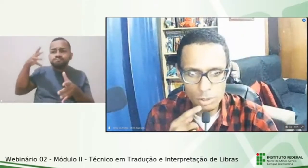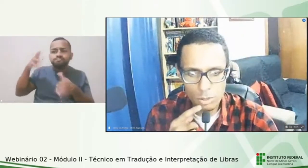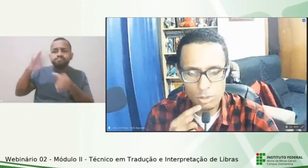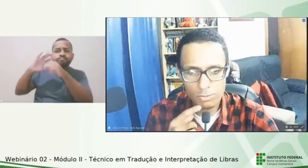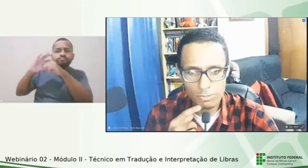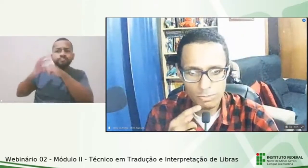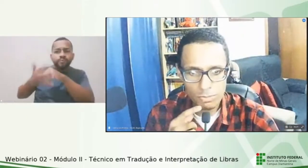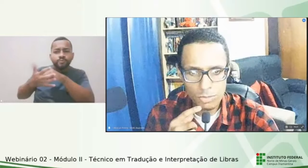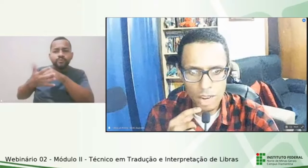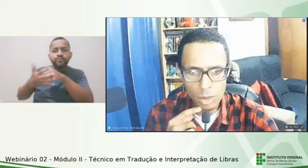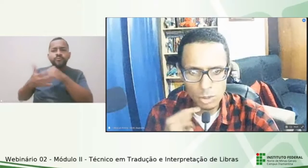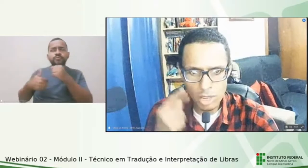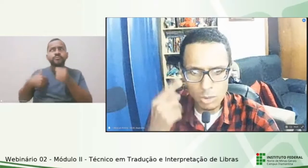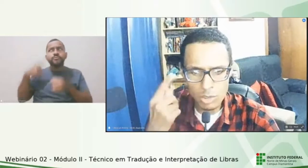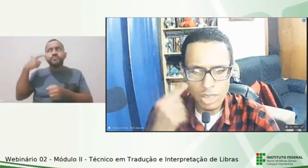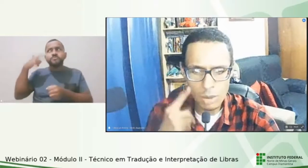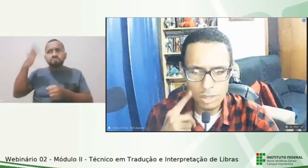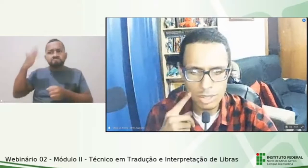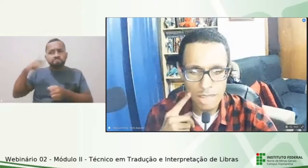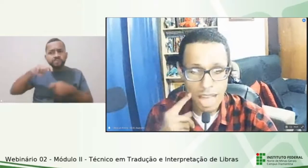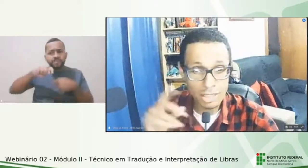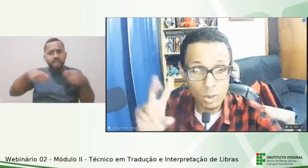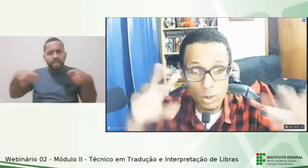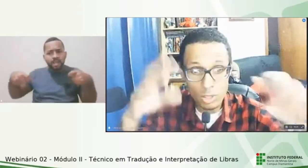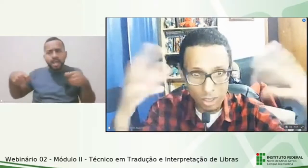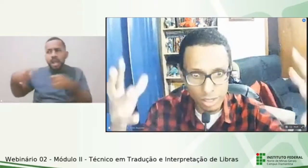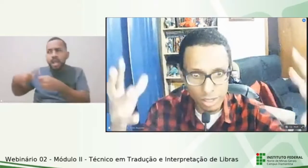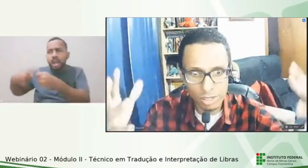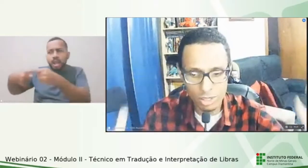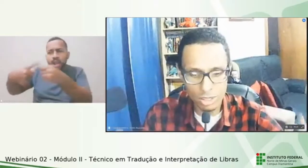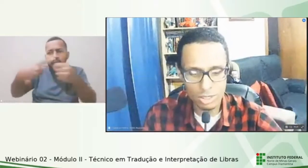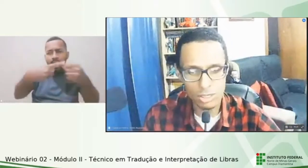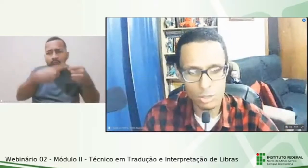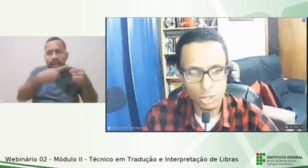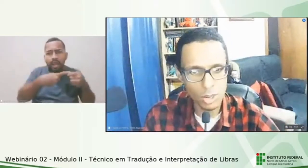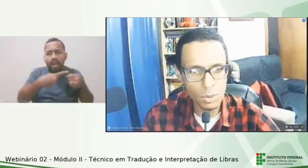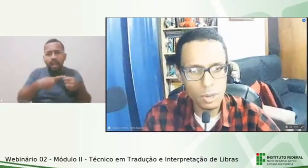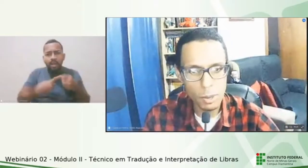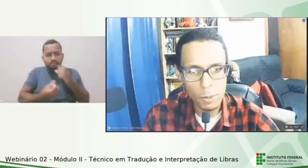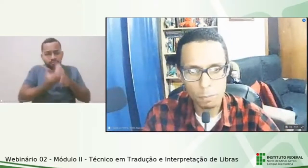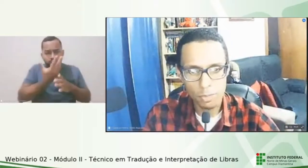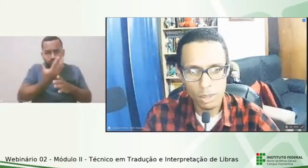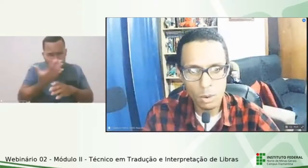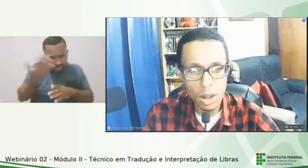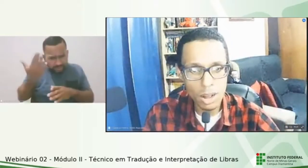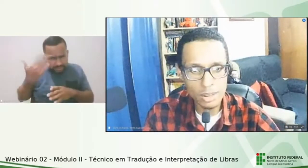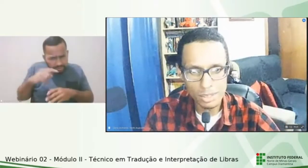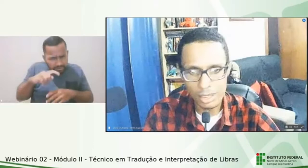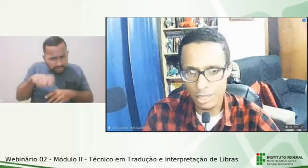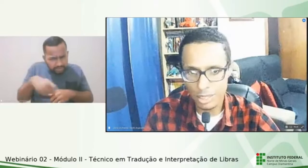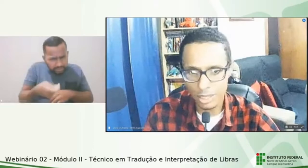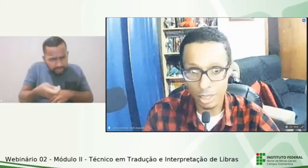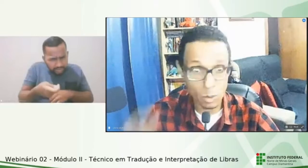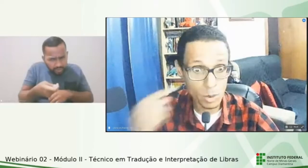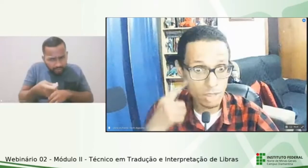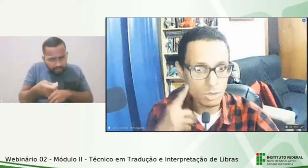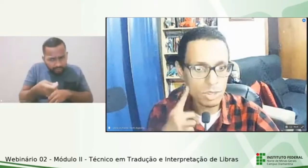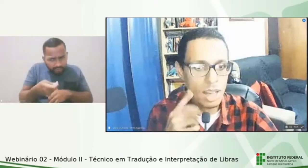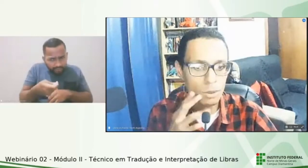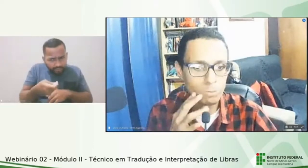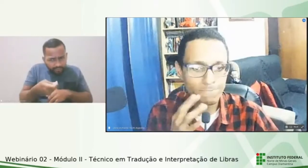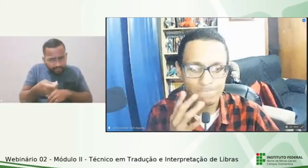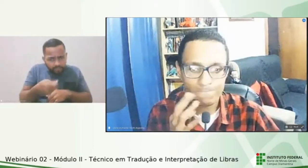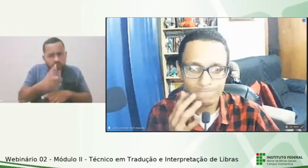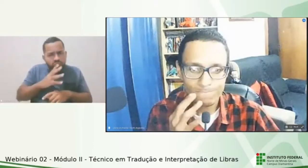coronavírus. Será que eu sei o sinal da cidade onde que se diz que surgiu? Wuhan, lá na China? Eu conheço o